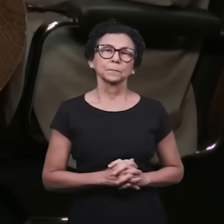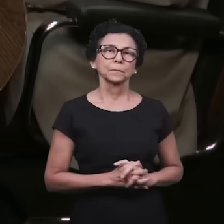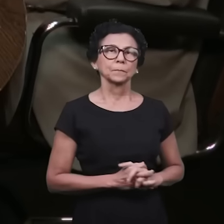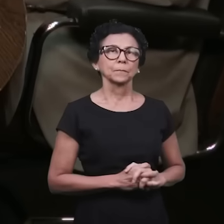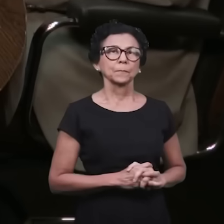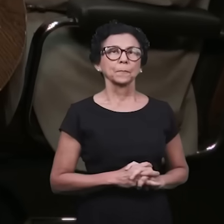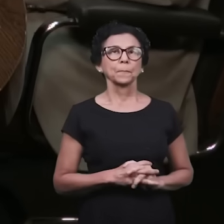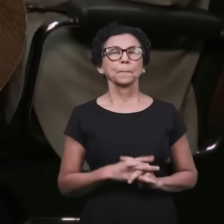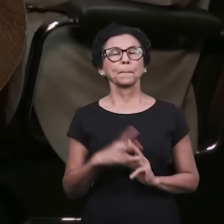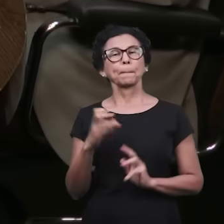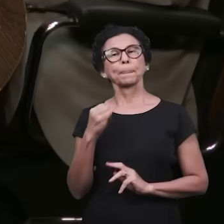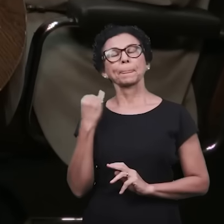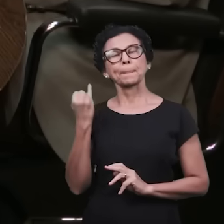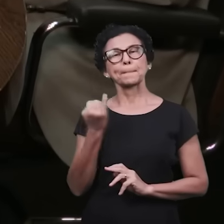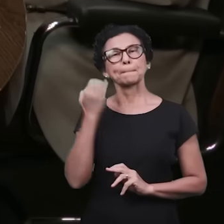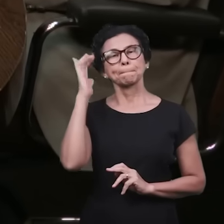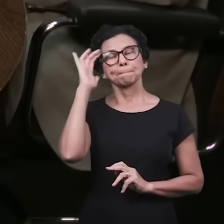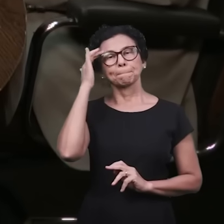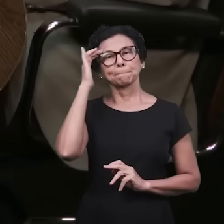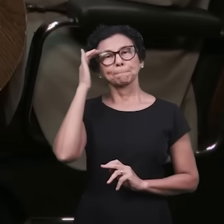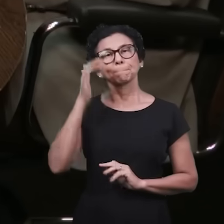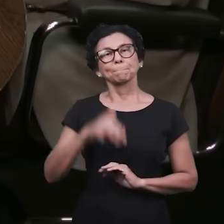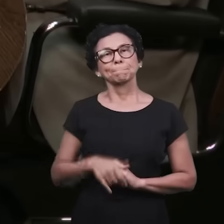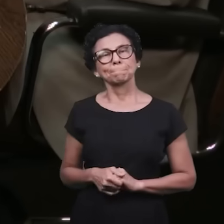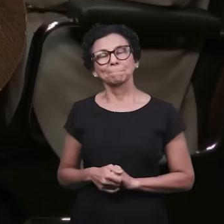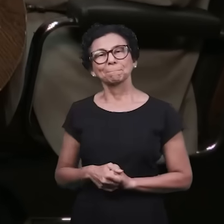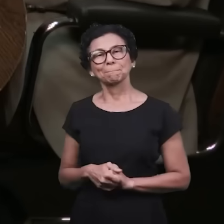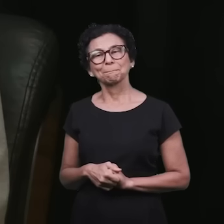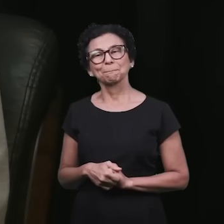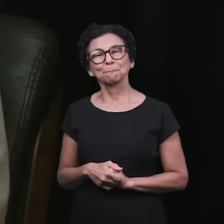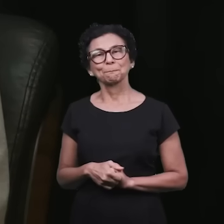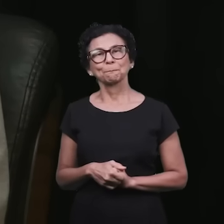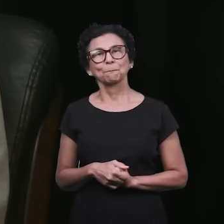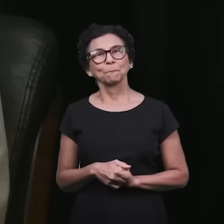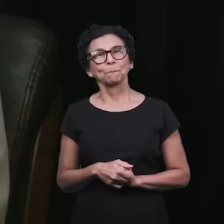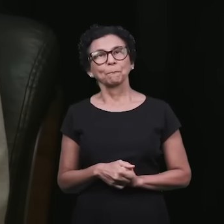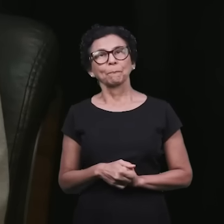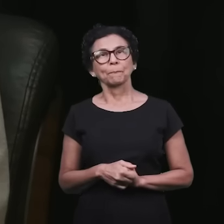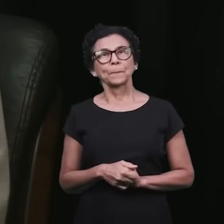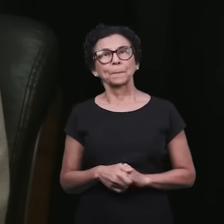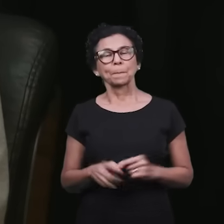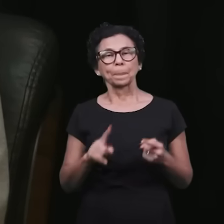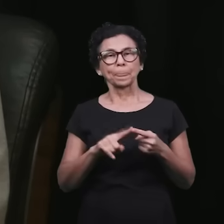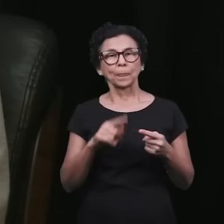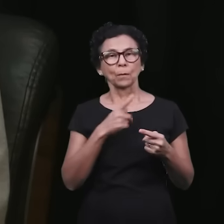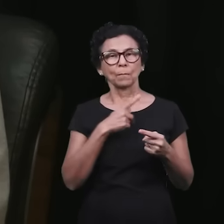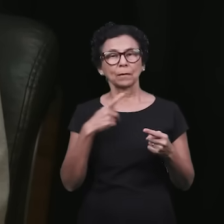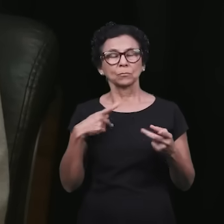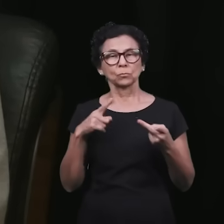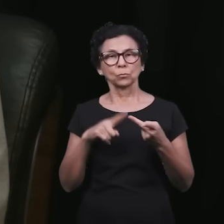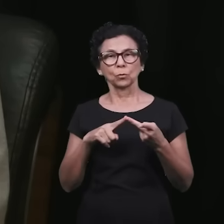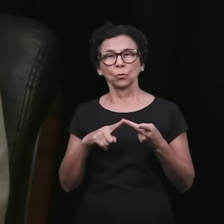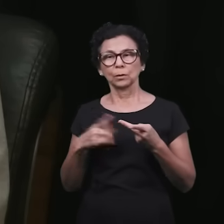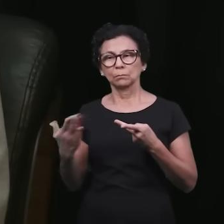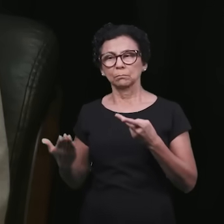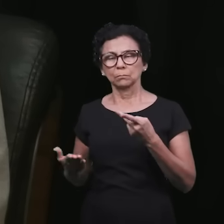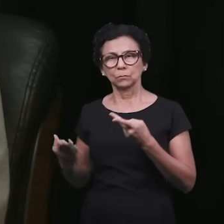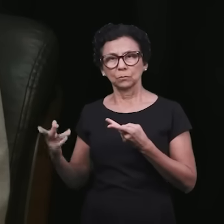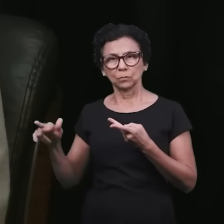ovelha entender isso e o pastor também, que é um relacionamento entre o pastor e a ovelha, mas esse relacionamento